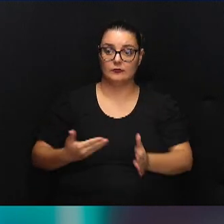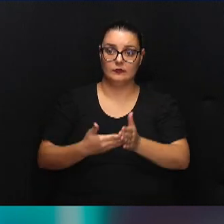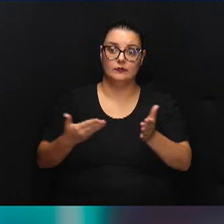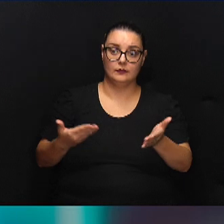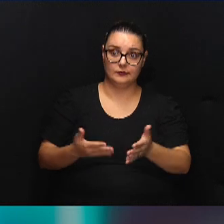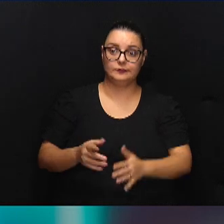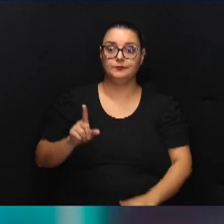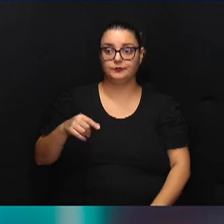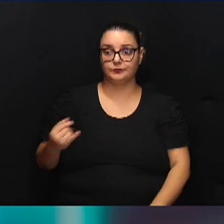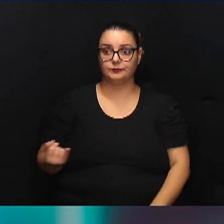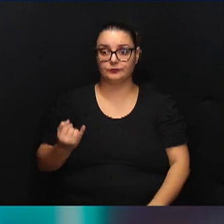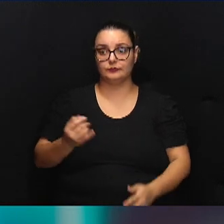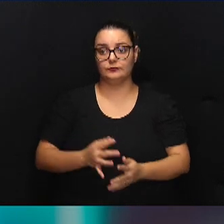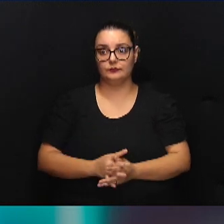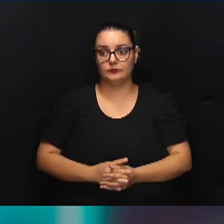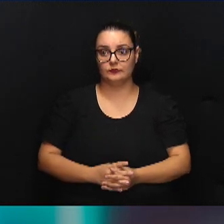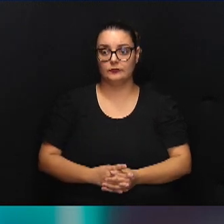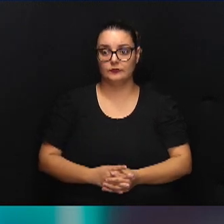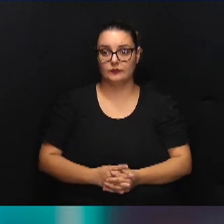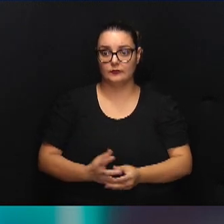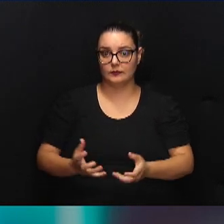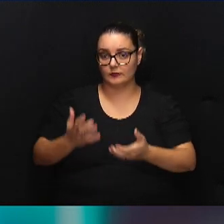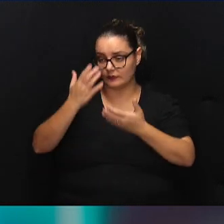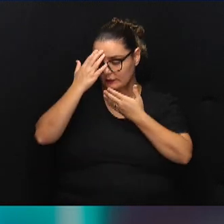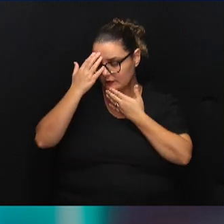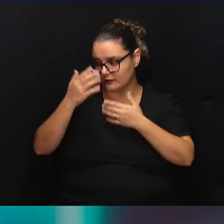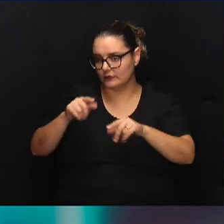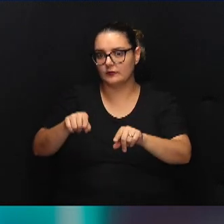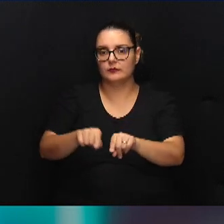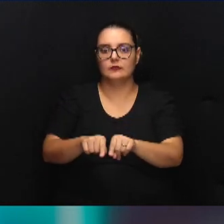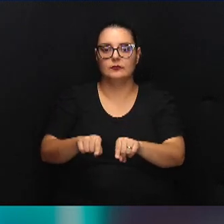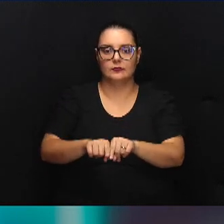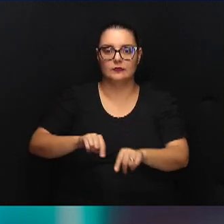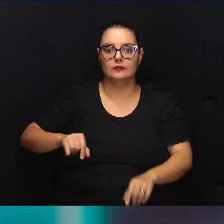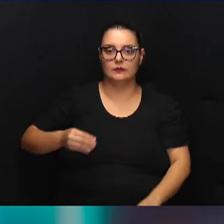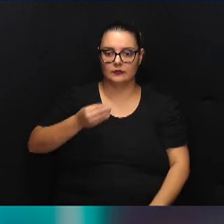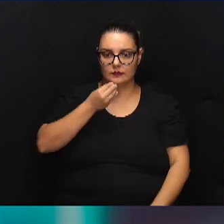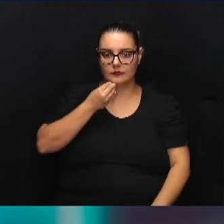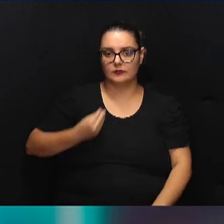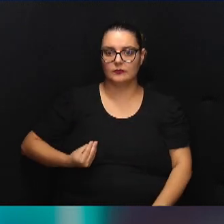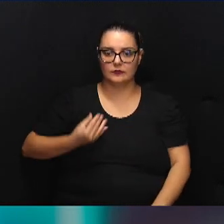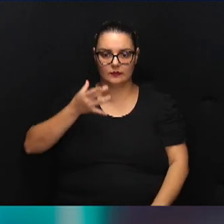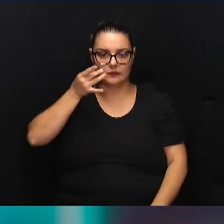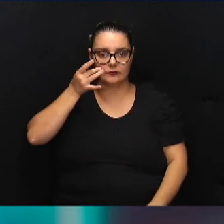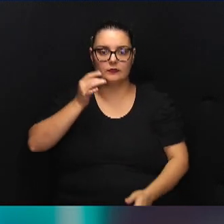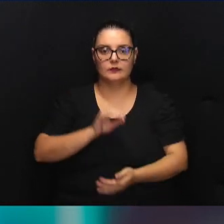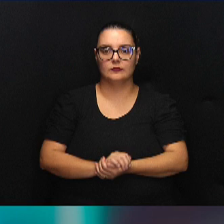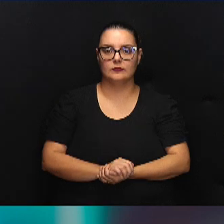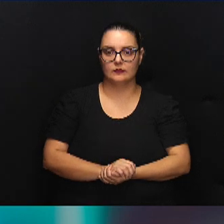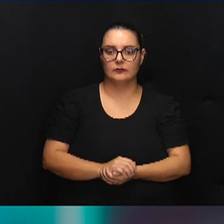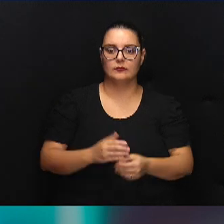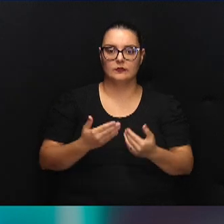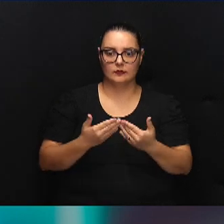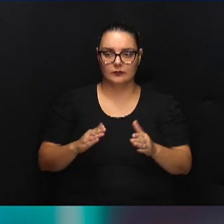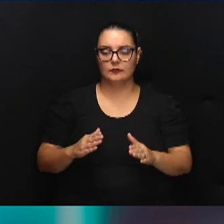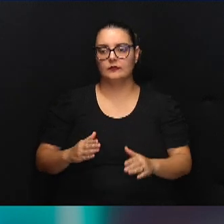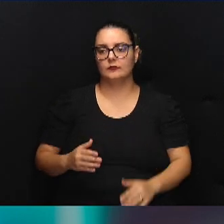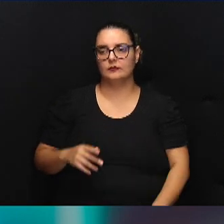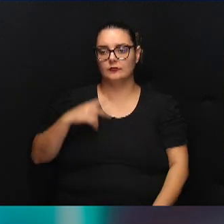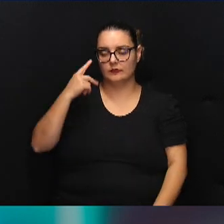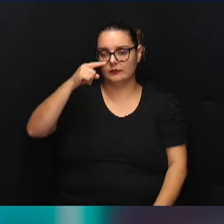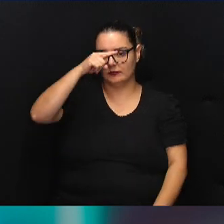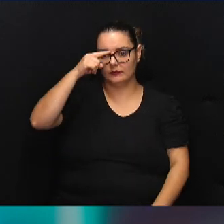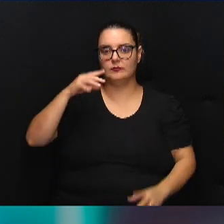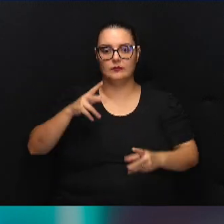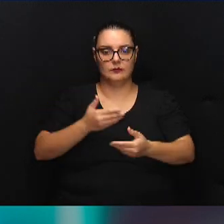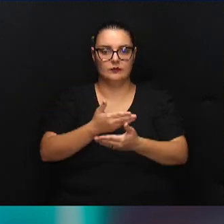muito importante. Então, realmente, também agradeço a oportunidade de estar aqui, a abertura do vereador Otto e de todos